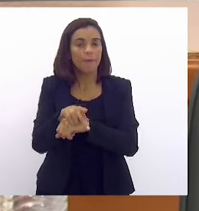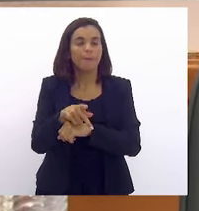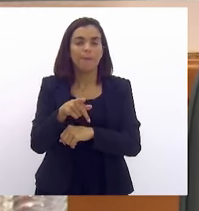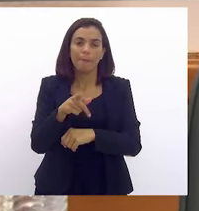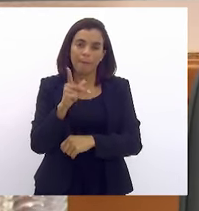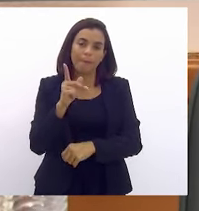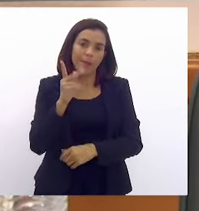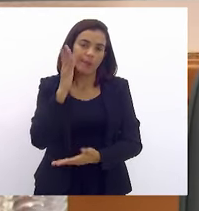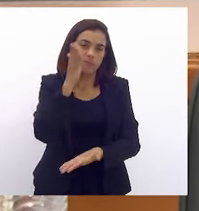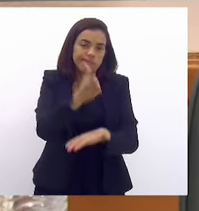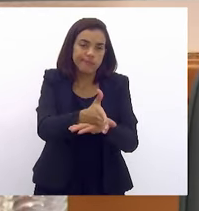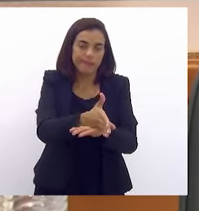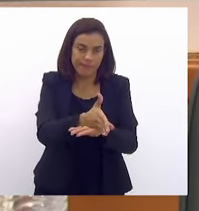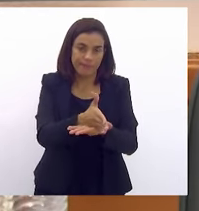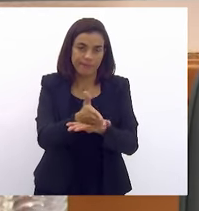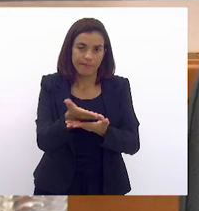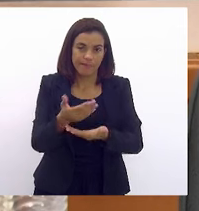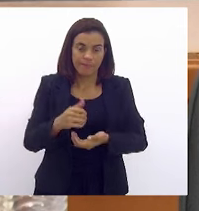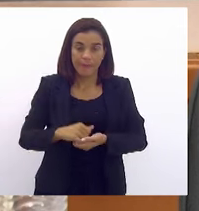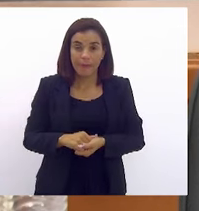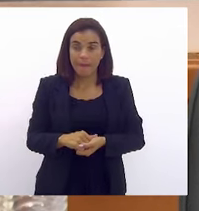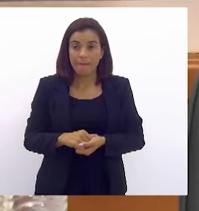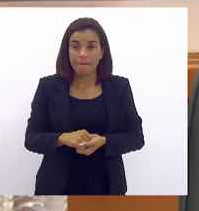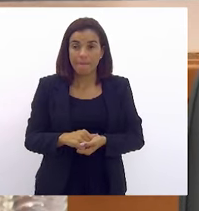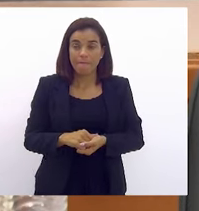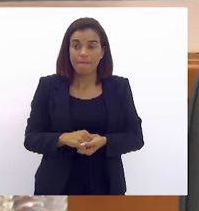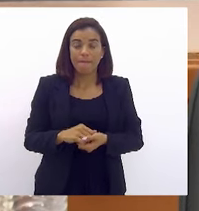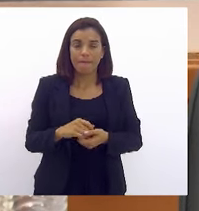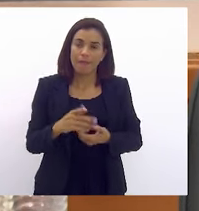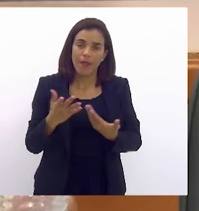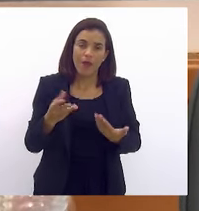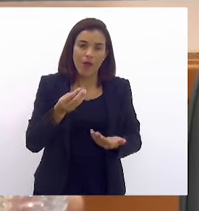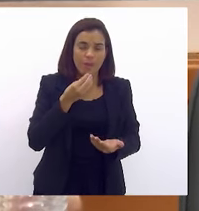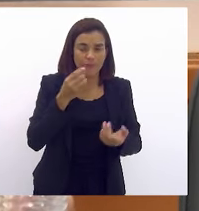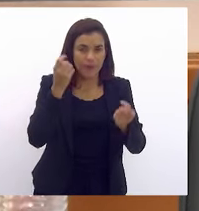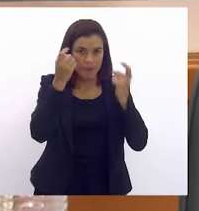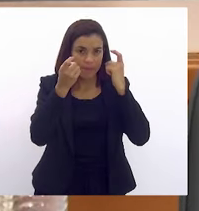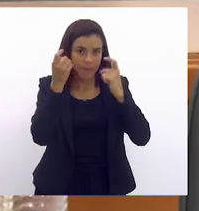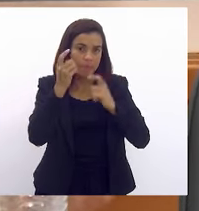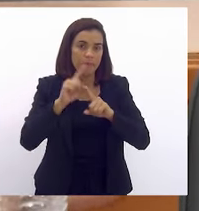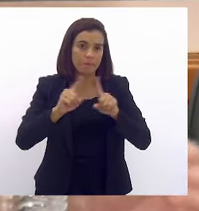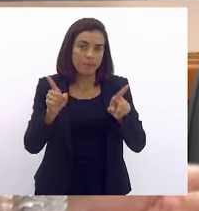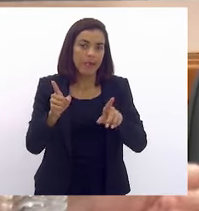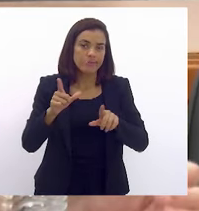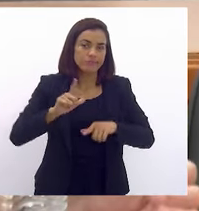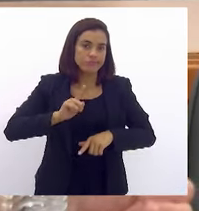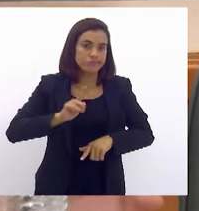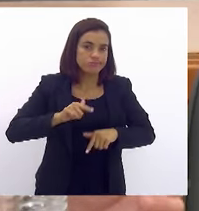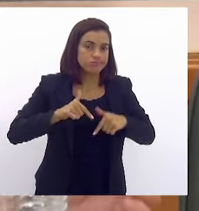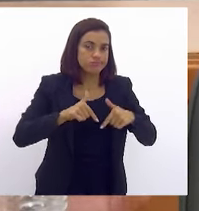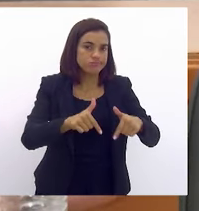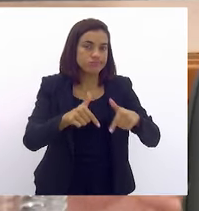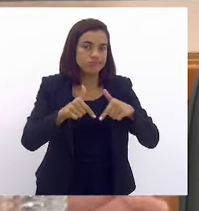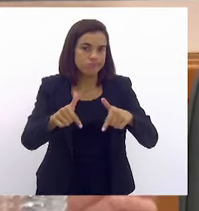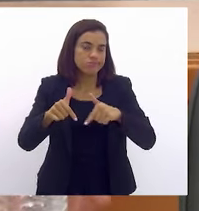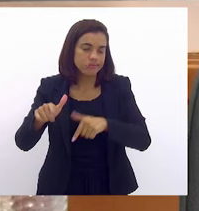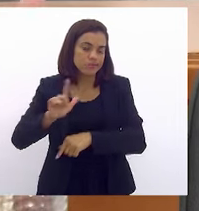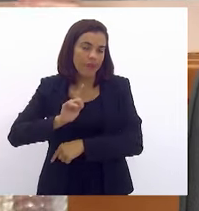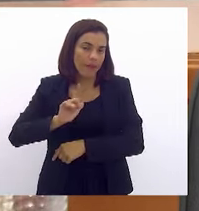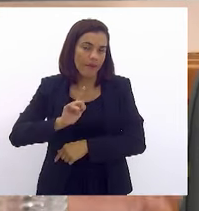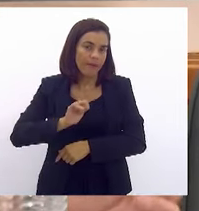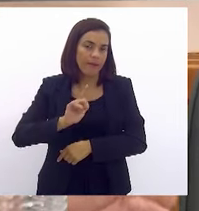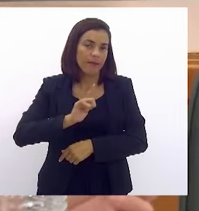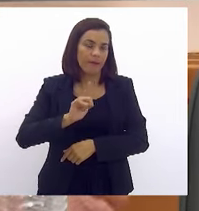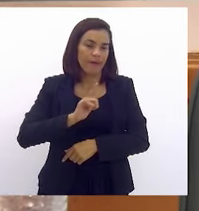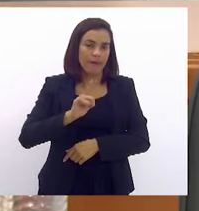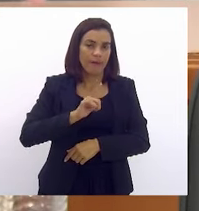tipo de ilícito. É preocupante, ocorre, a gente sabe que existe as ligações